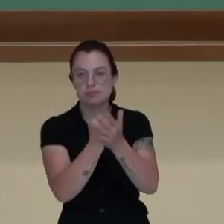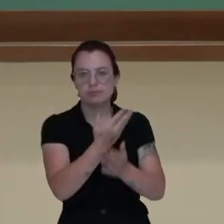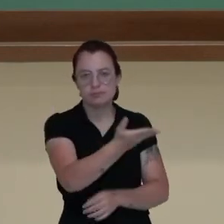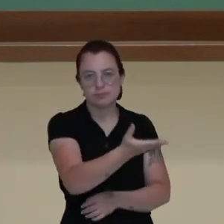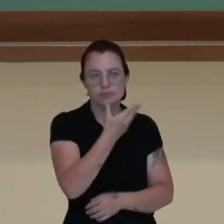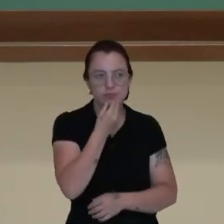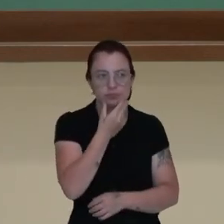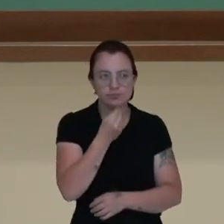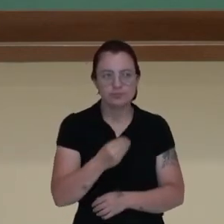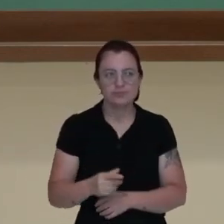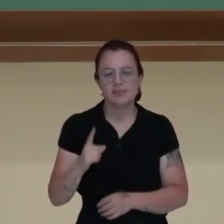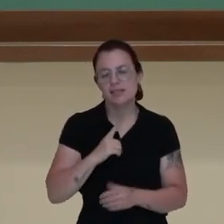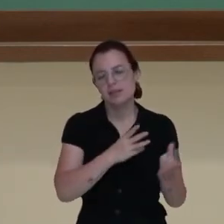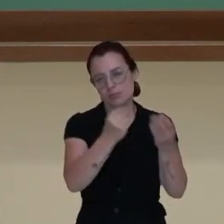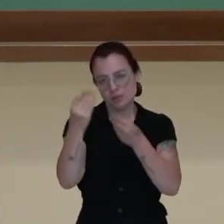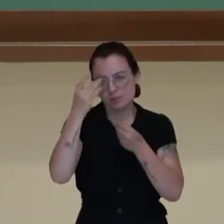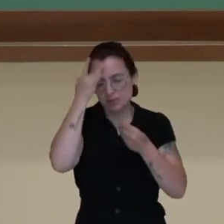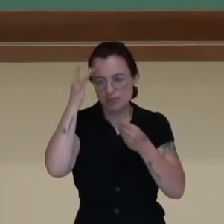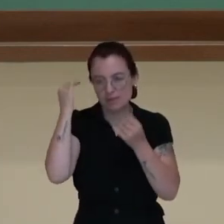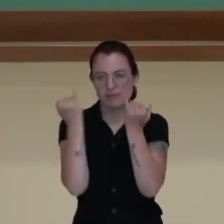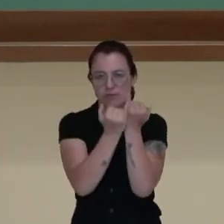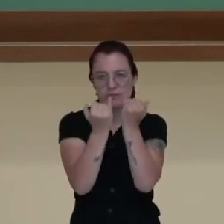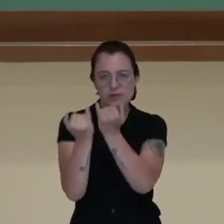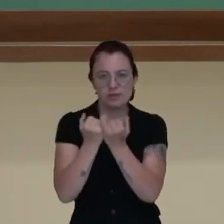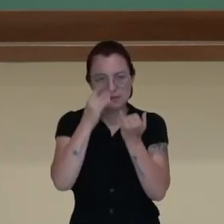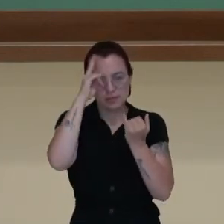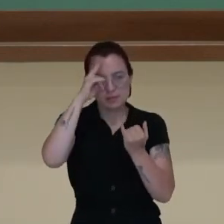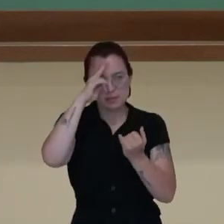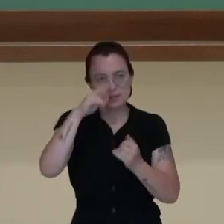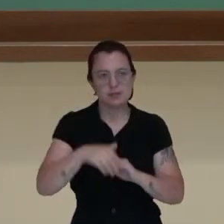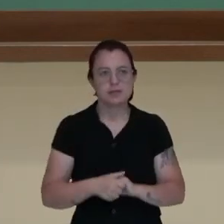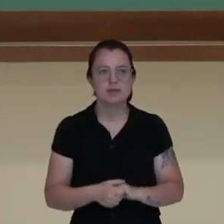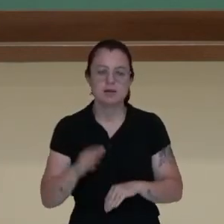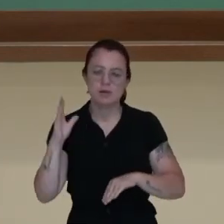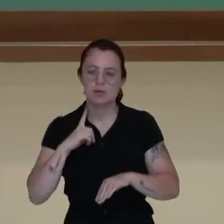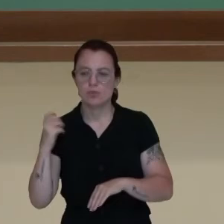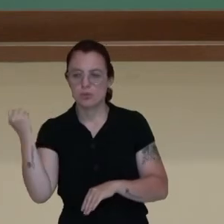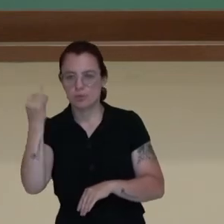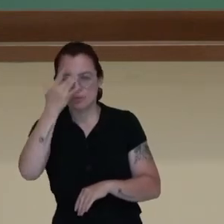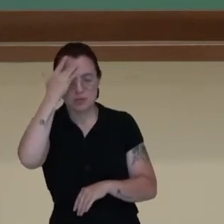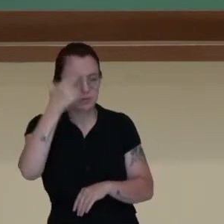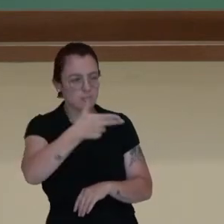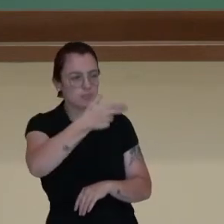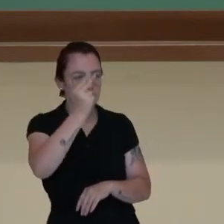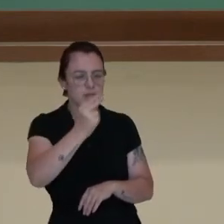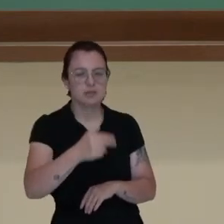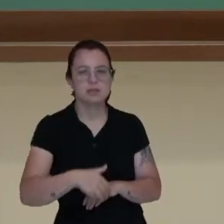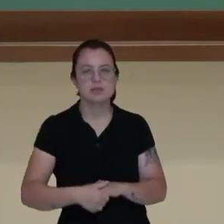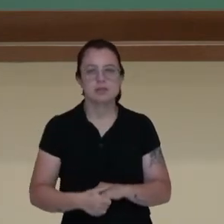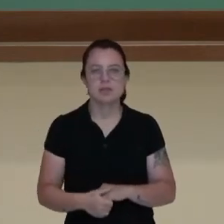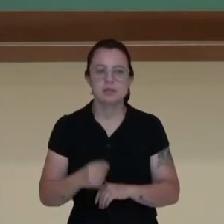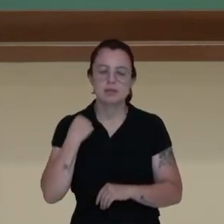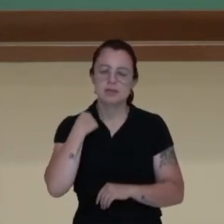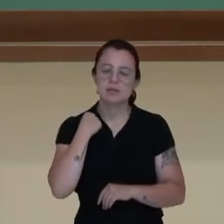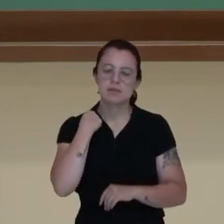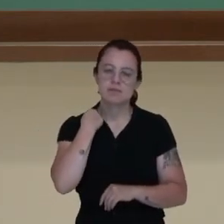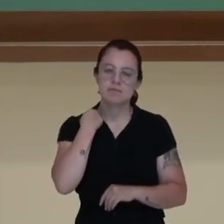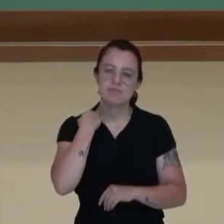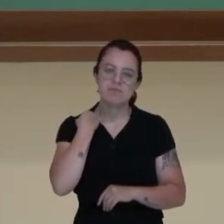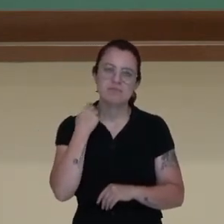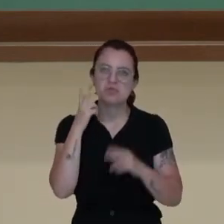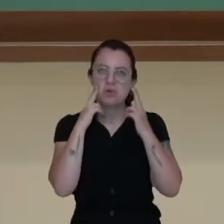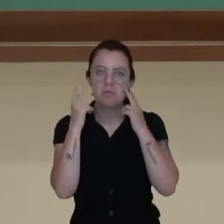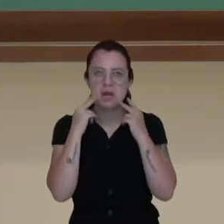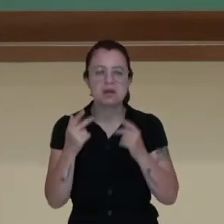Existem várias histórias ali, várias fofocas, histórias que colocam que ele foi um assassinato passional, em outros casos